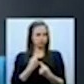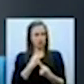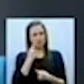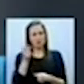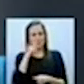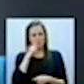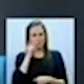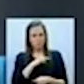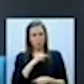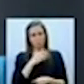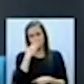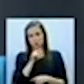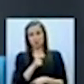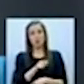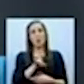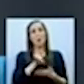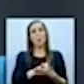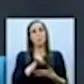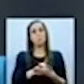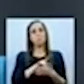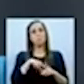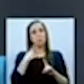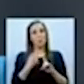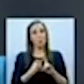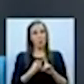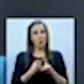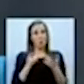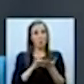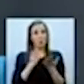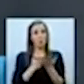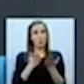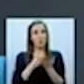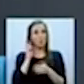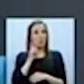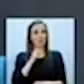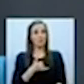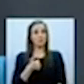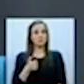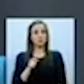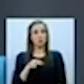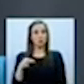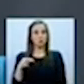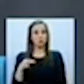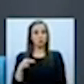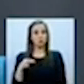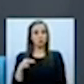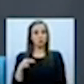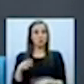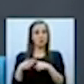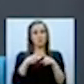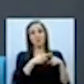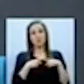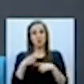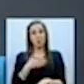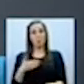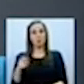Dou 2 ou 3 exemplos. No primeiro ano de escolaridade, os manuais escolares custam neste momento 25 euros. O que dividido por 11 meses